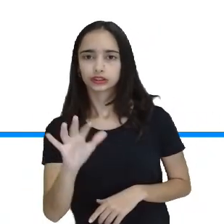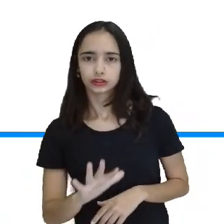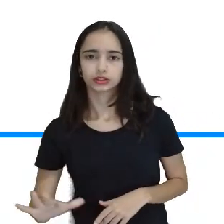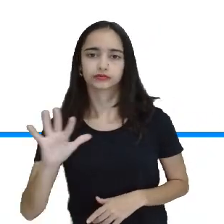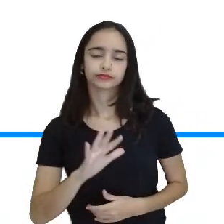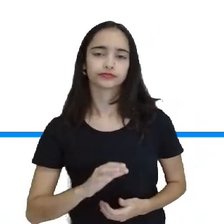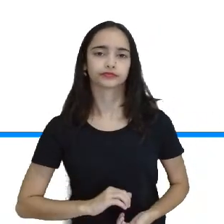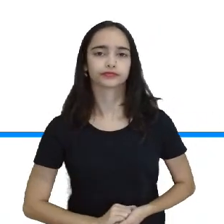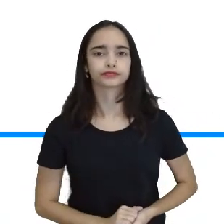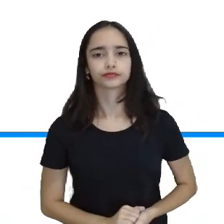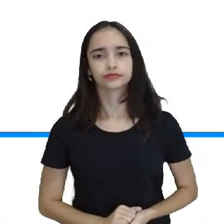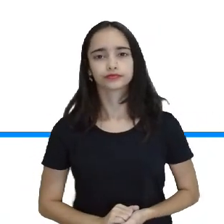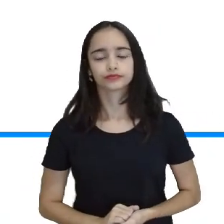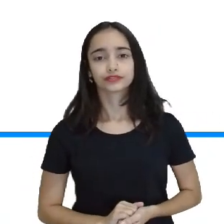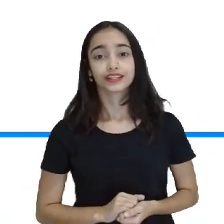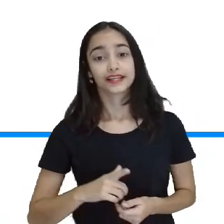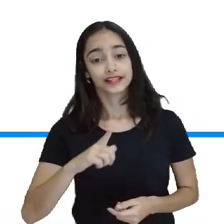em propagandas